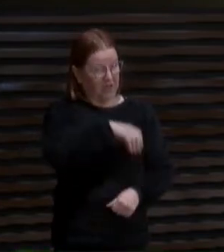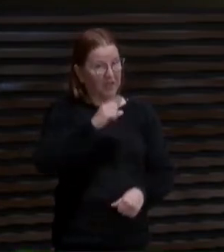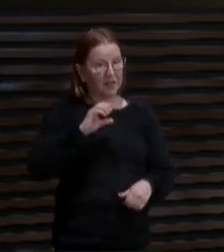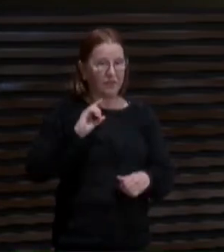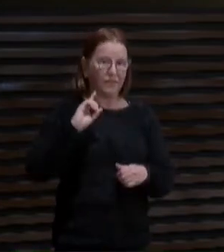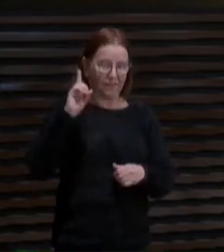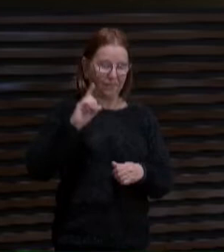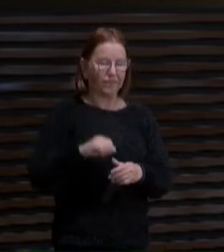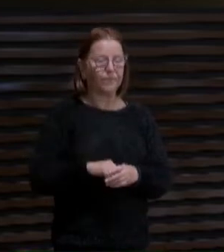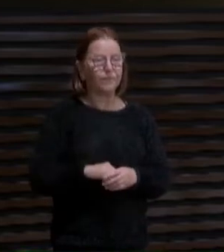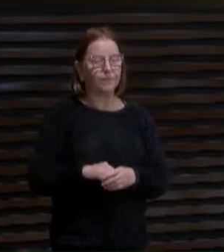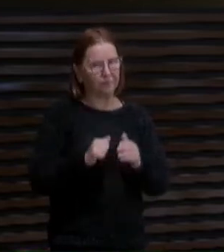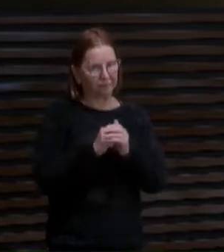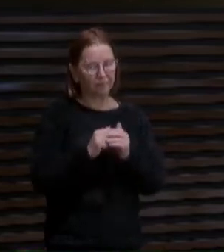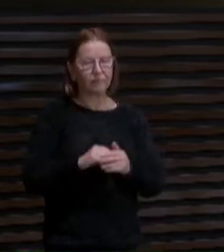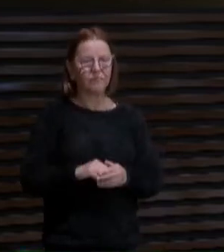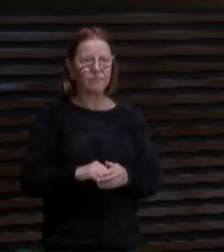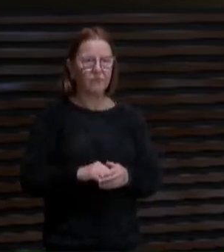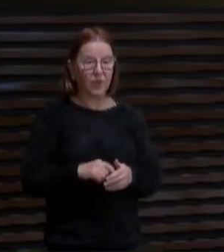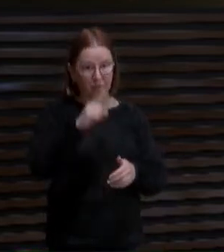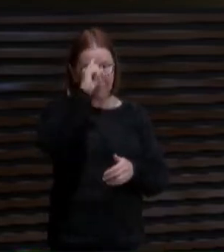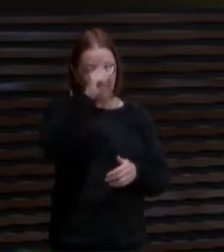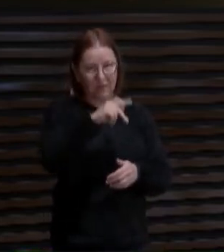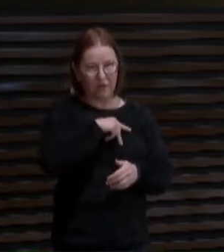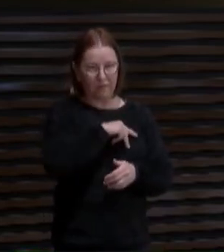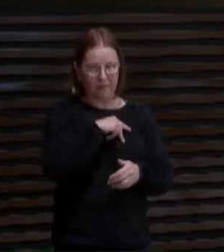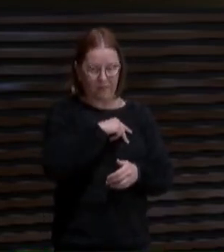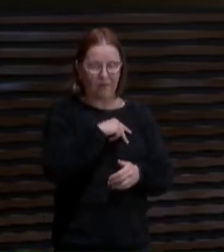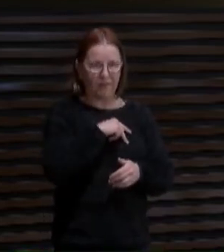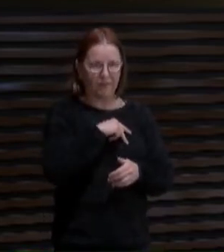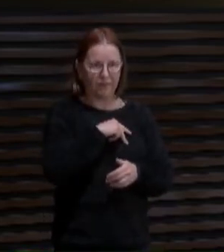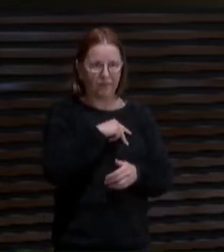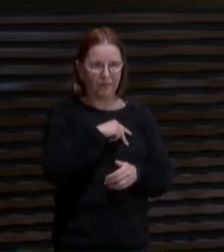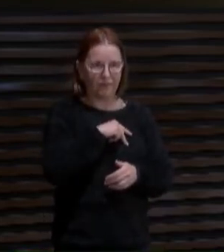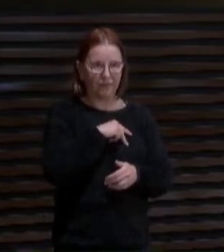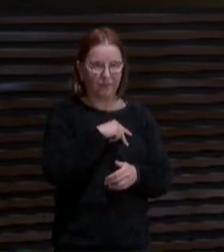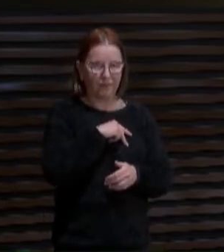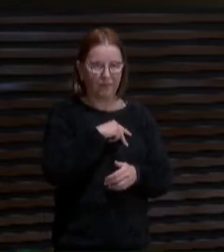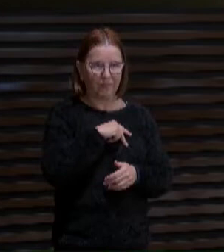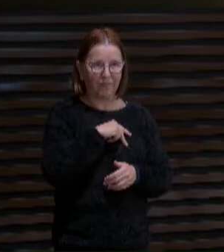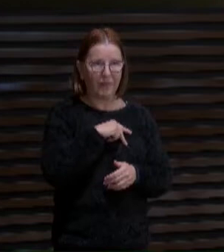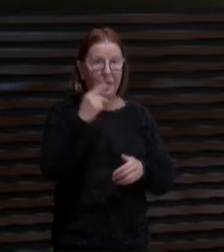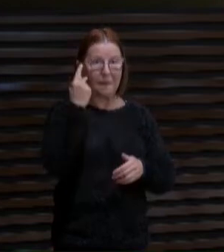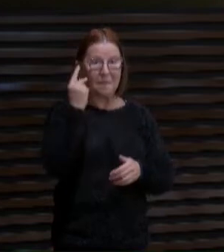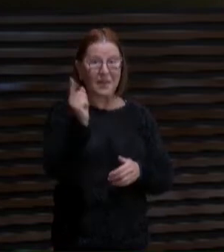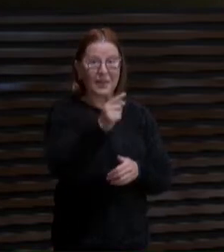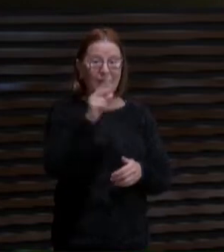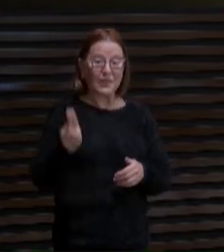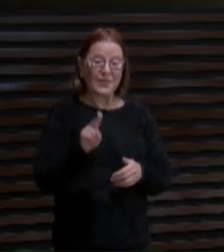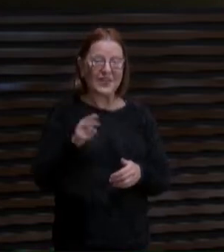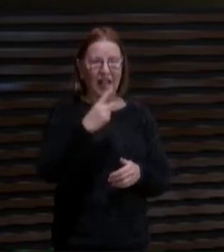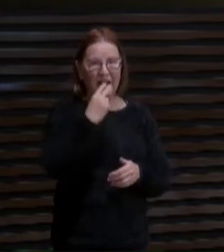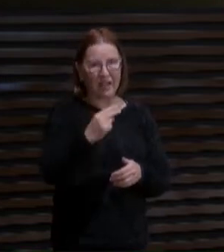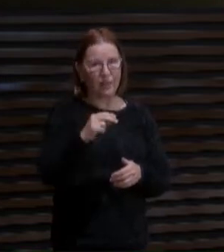o imperativo de Paulo nesse texto é que usamos a língua somente para edificação com propósito bem